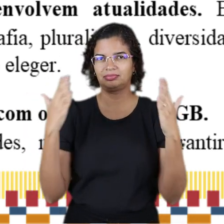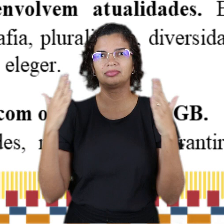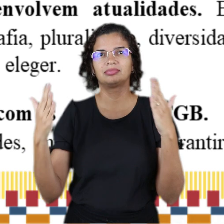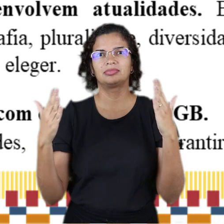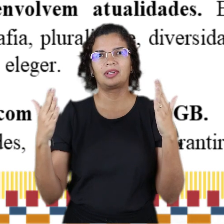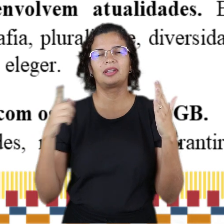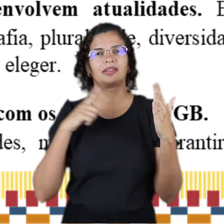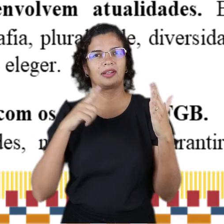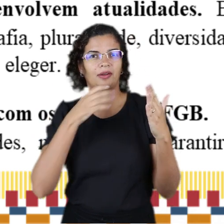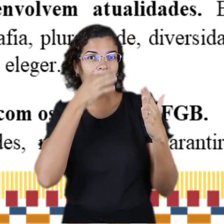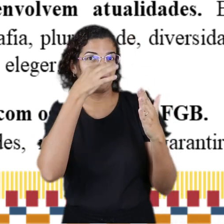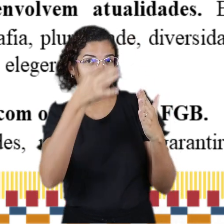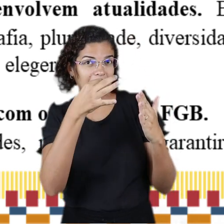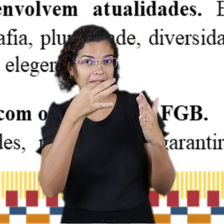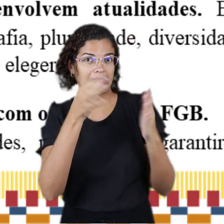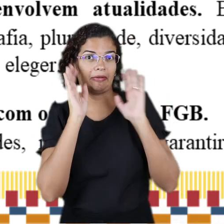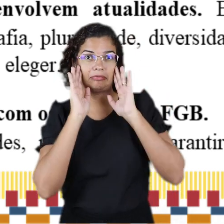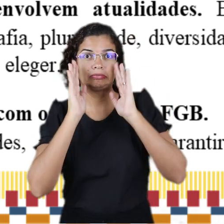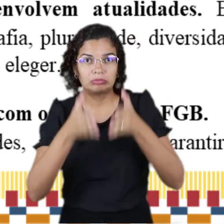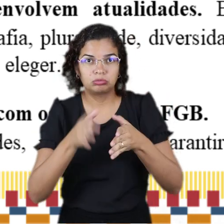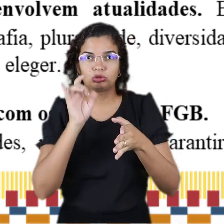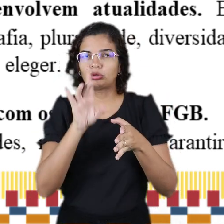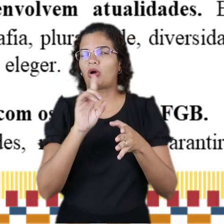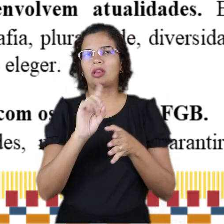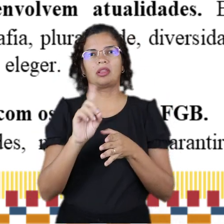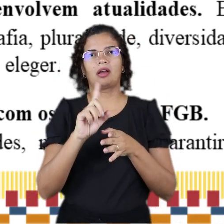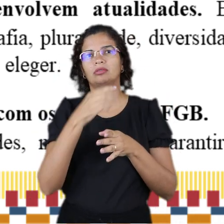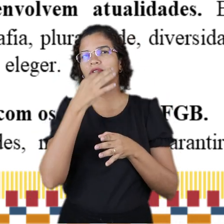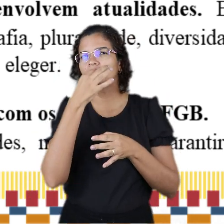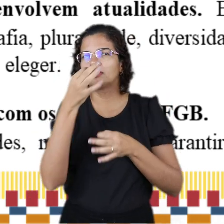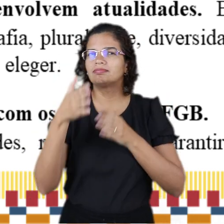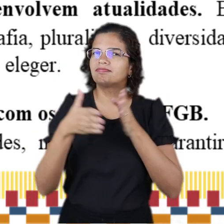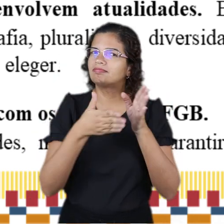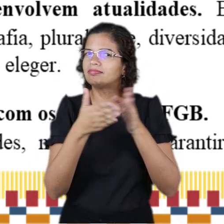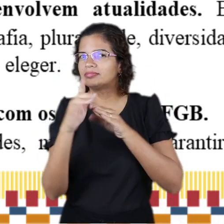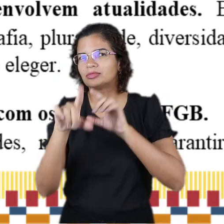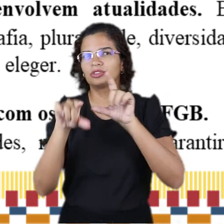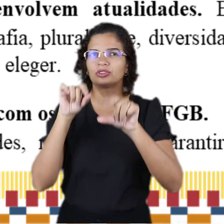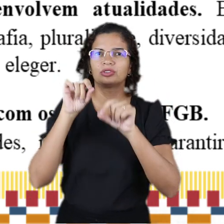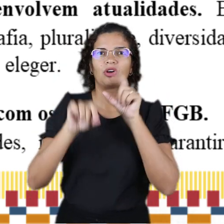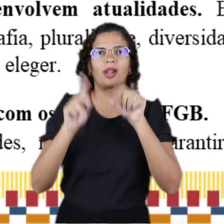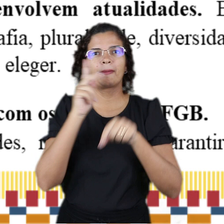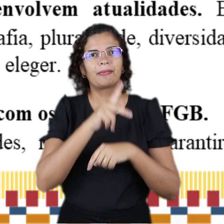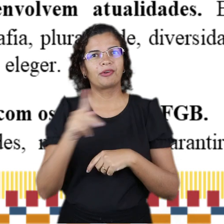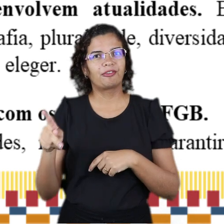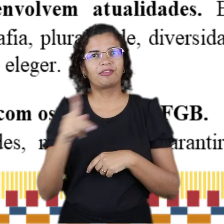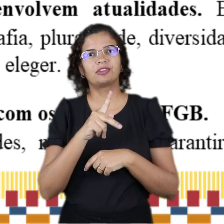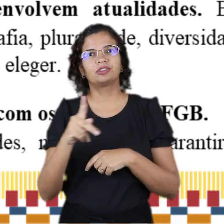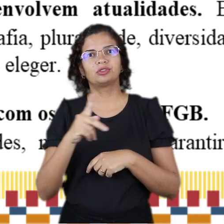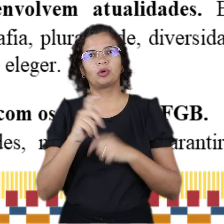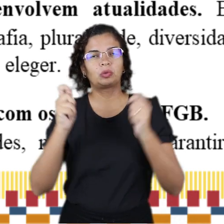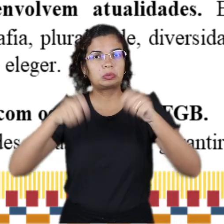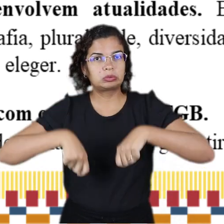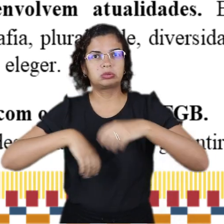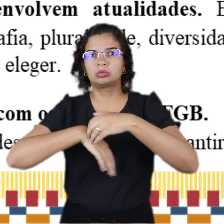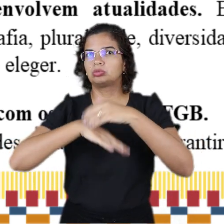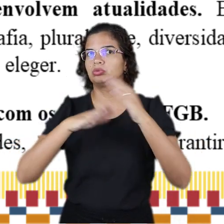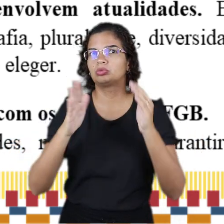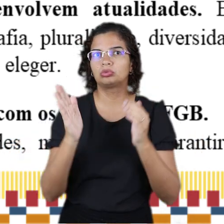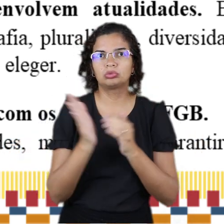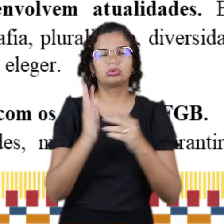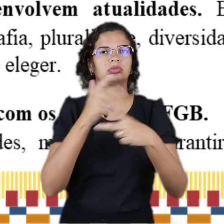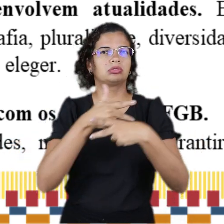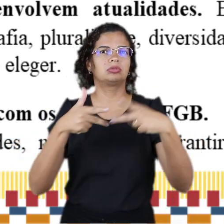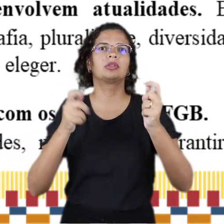e aí ligado a esses macrotemas, a gente vai ter os objetos correlatos sugeridos, né, que nada mais são do que